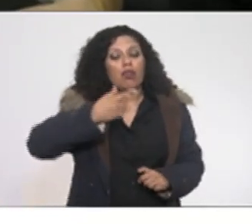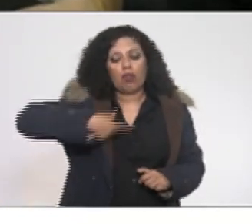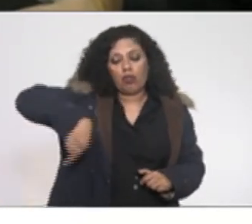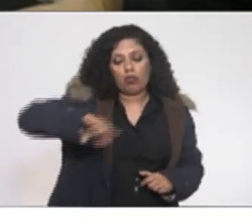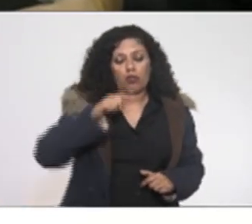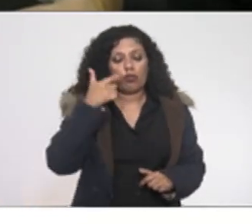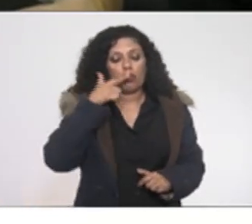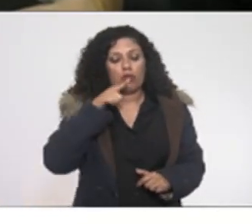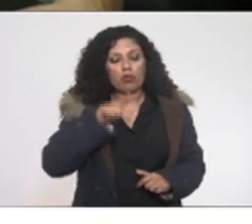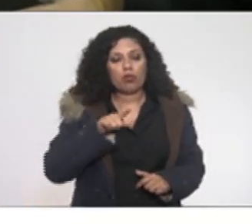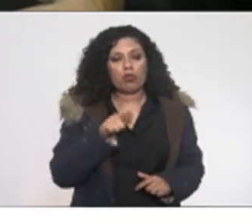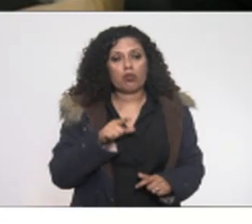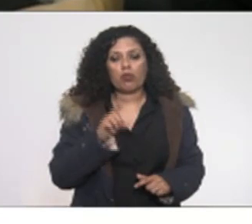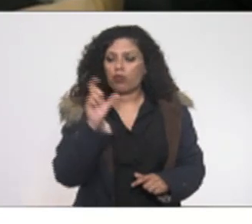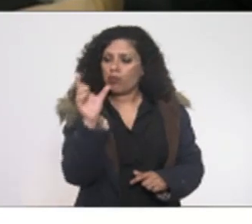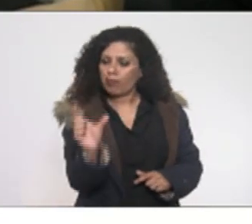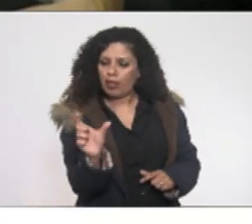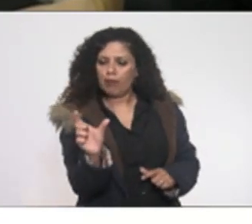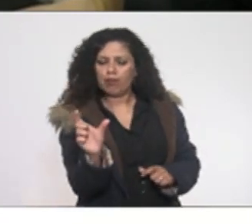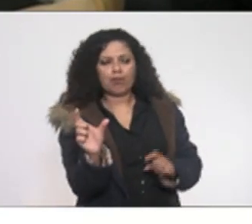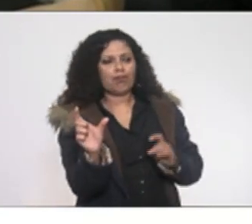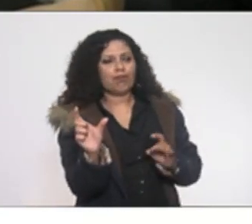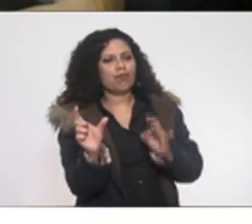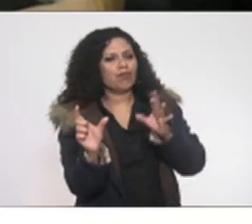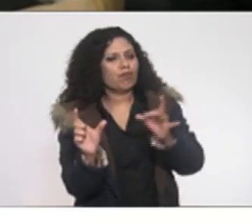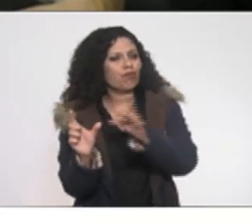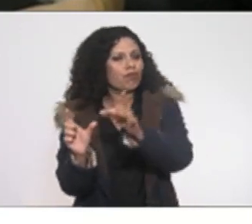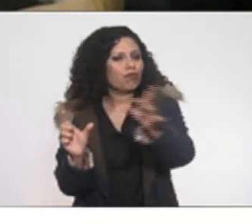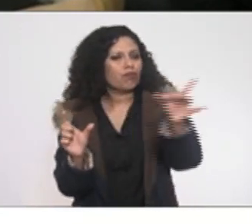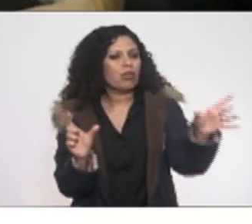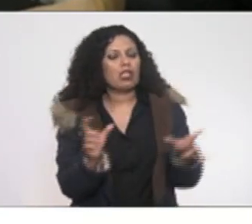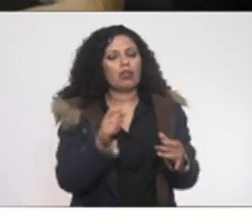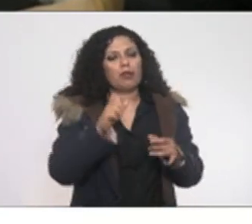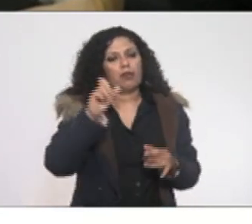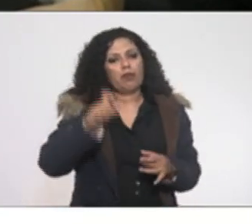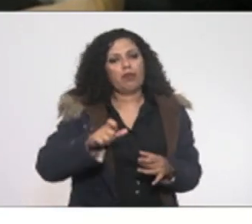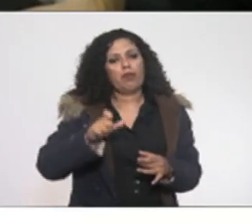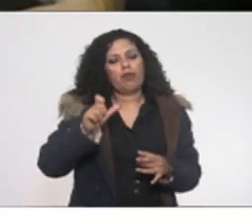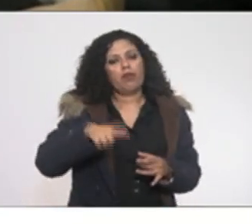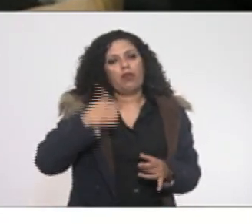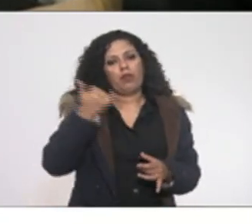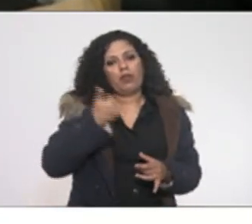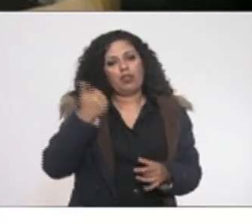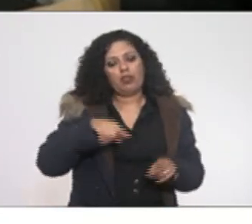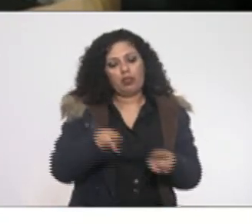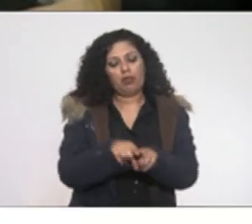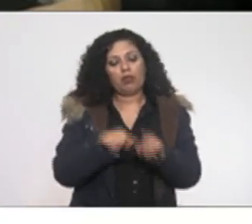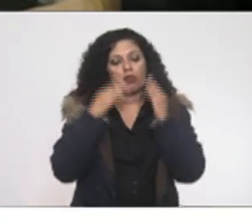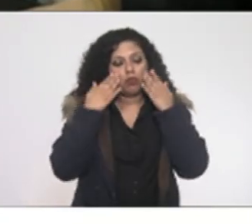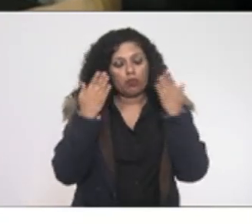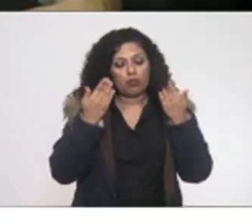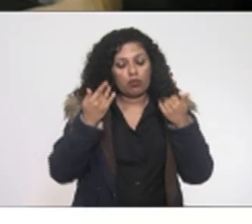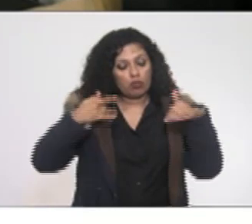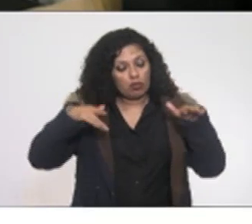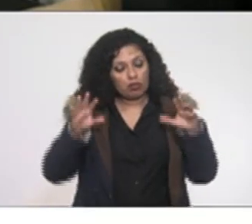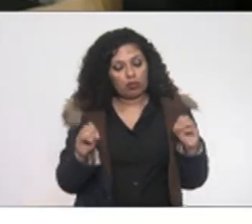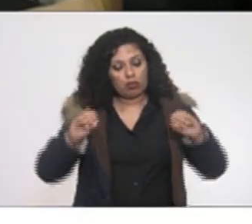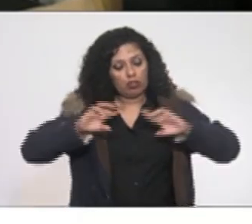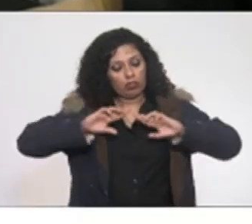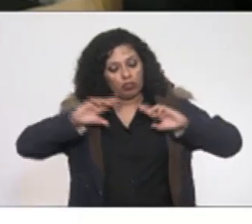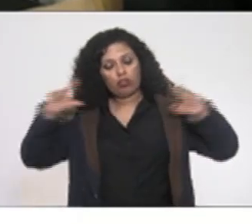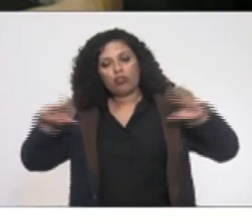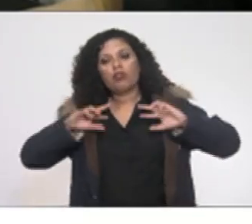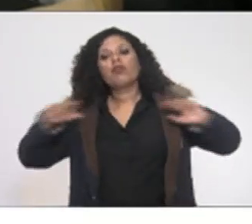um preço melhor. Agora, fundamental para o caso do GLP também é acabar com a diferenciação de preço, porque a diferenciação de preço tem um